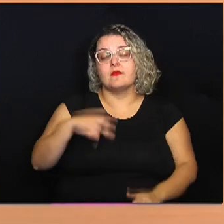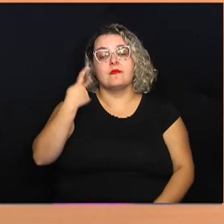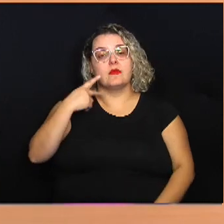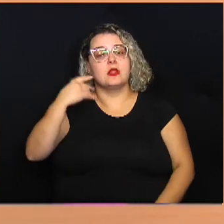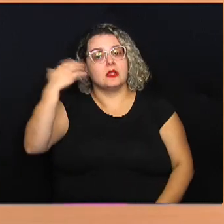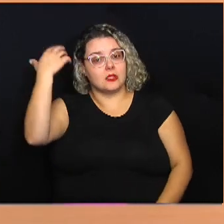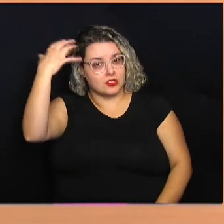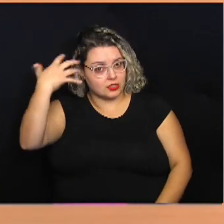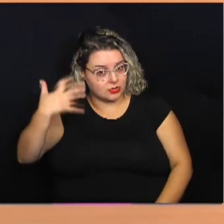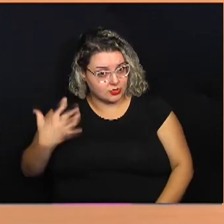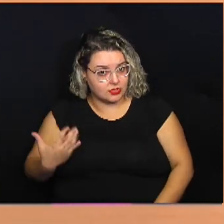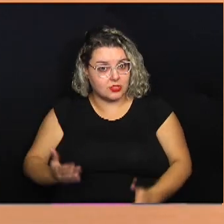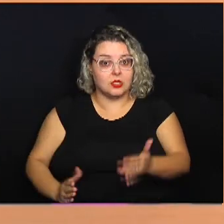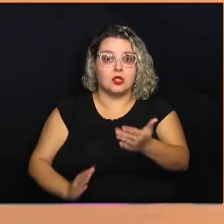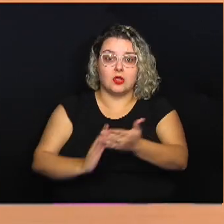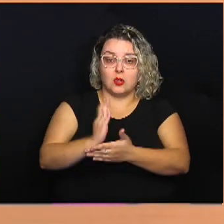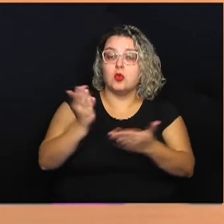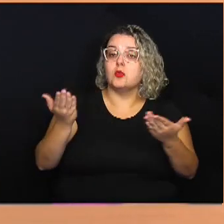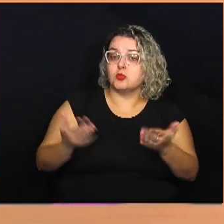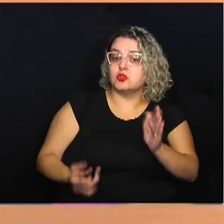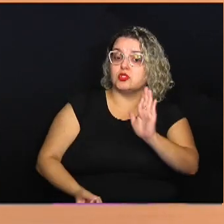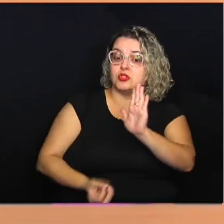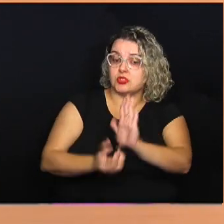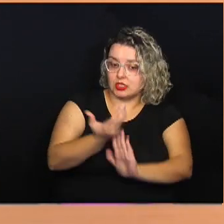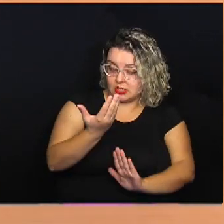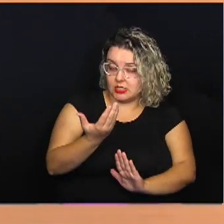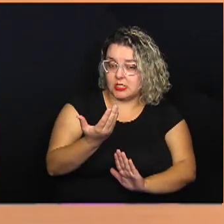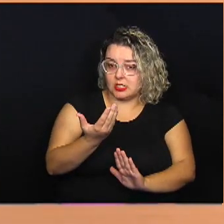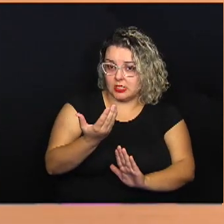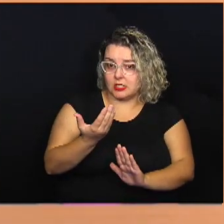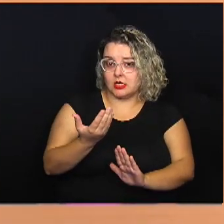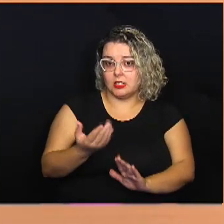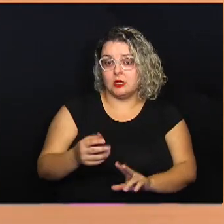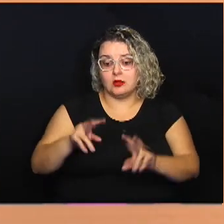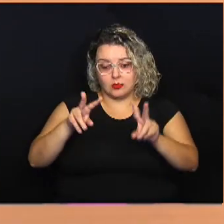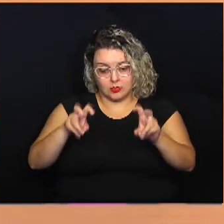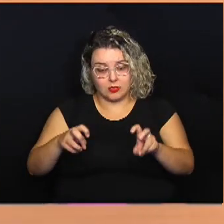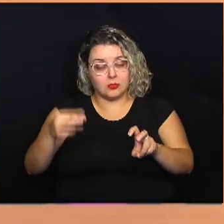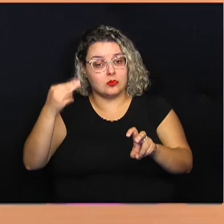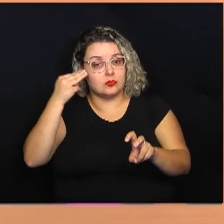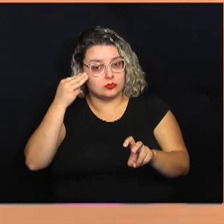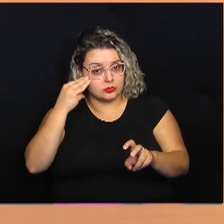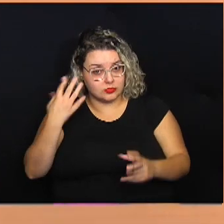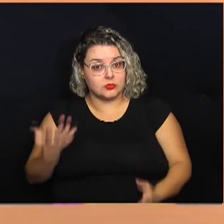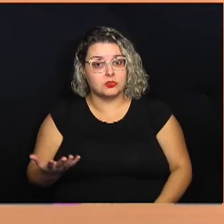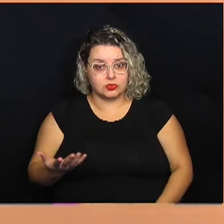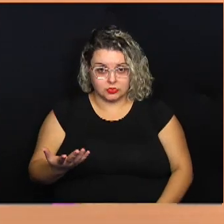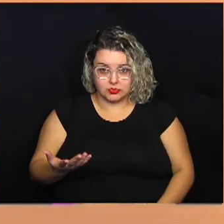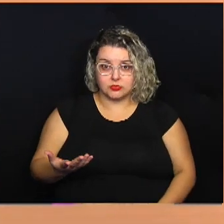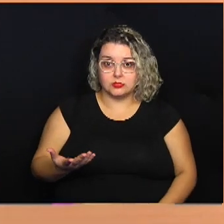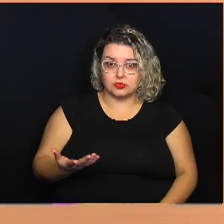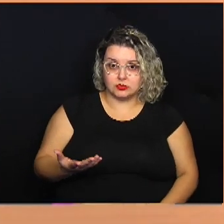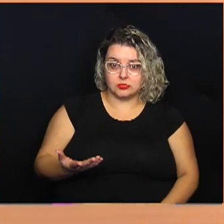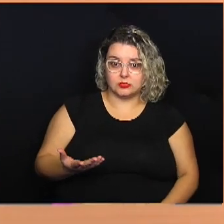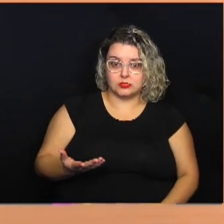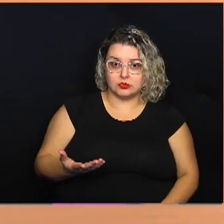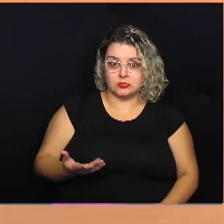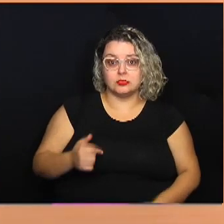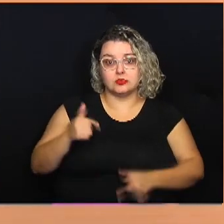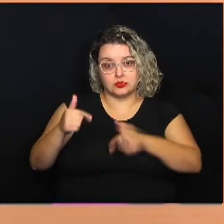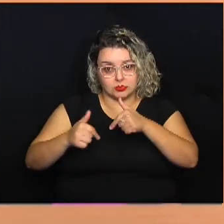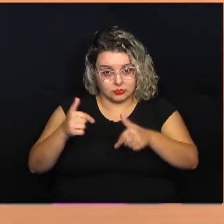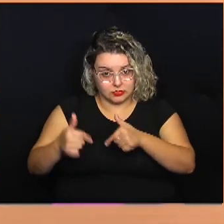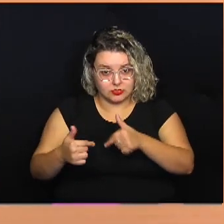e a aprovação, hoje ela cria tanto uma questão de uma memória, né, desse trabalho,